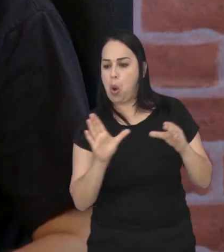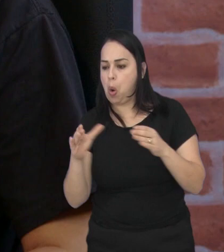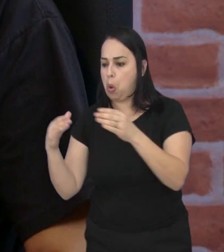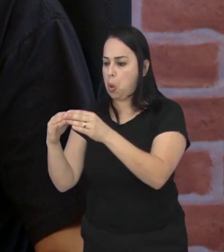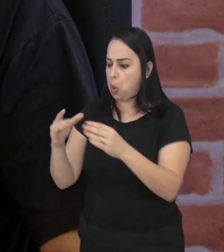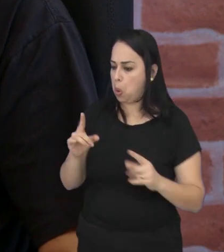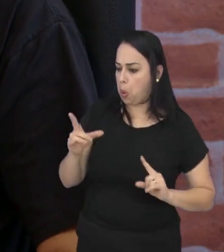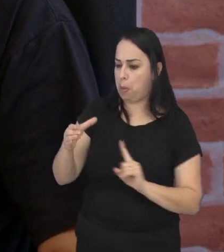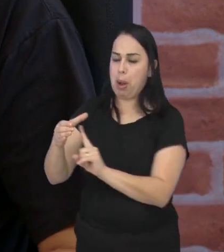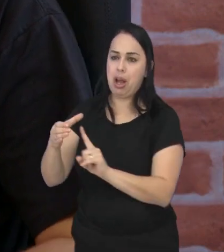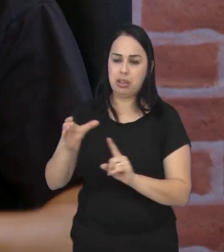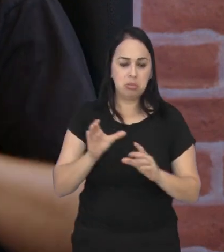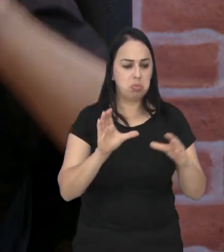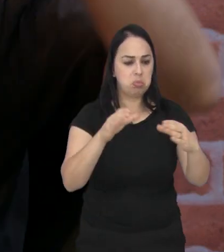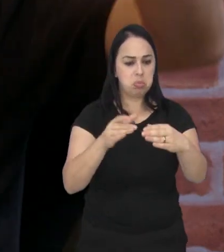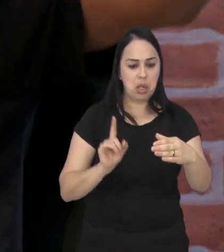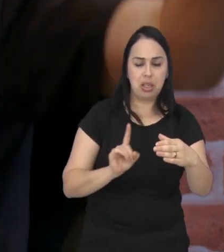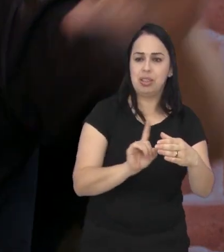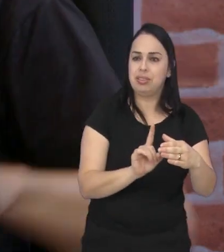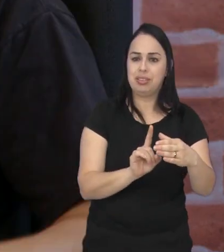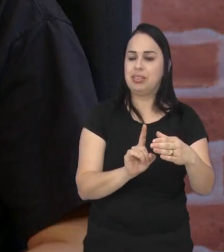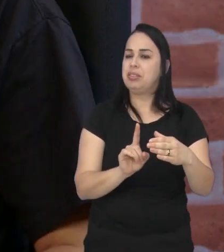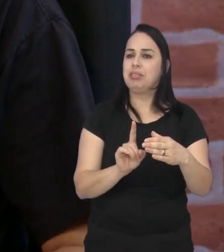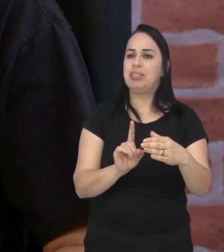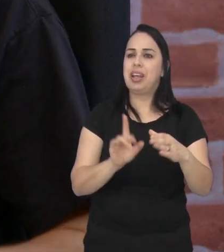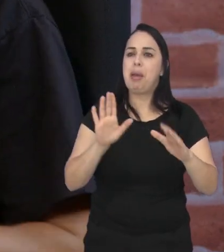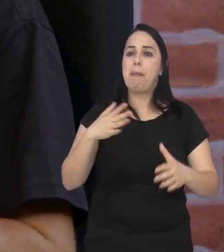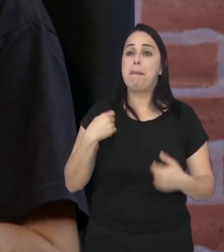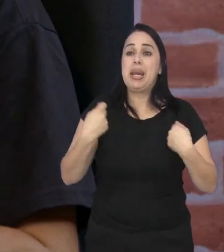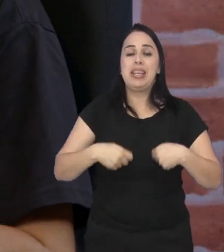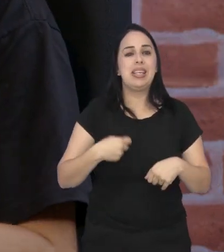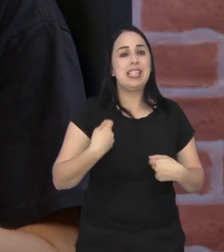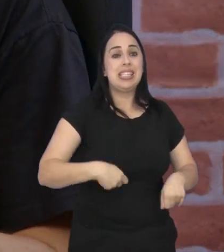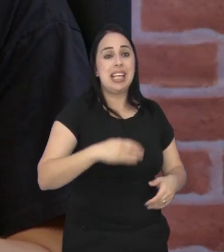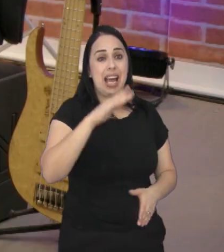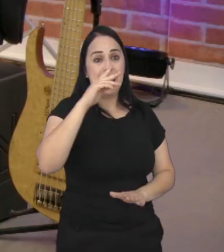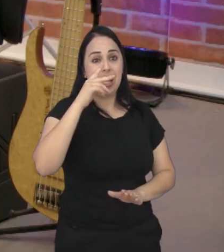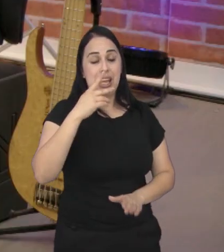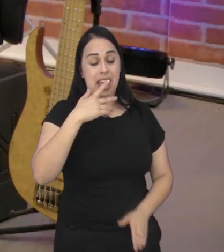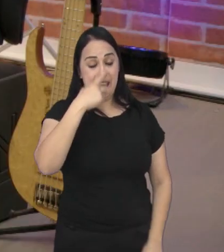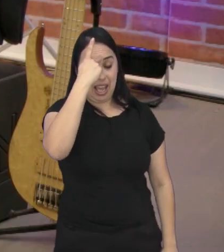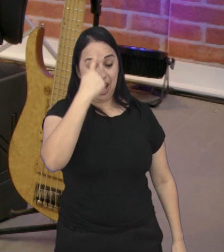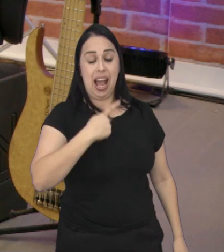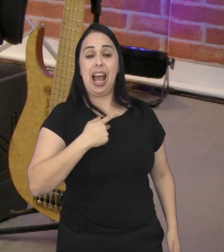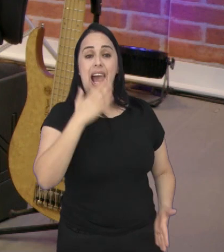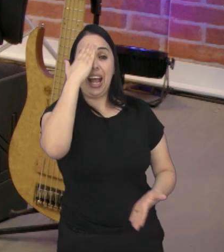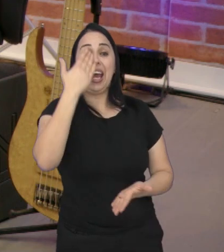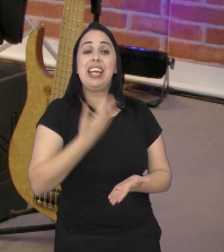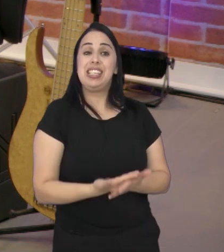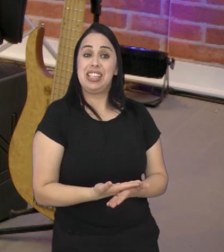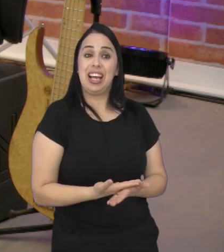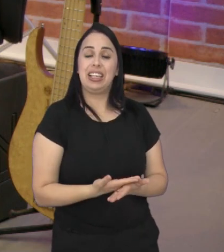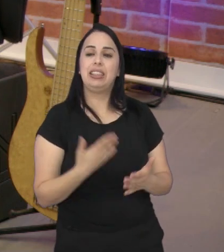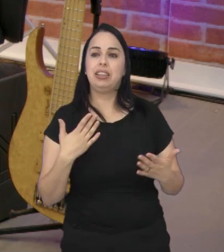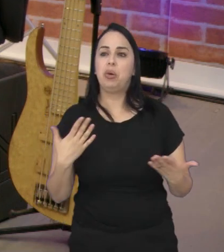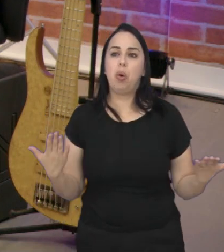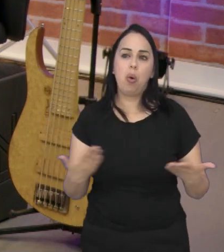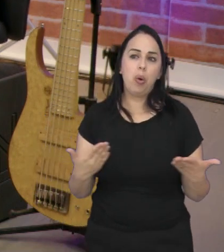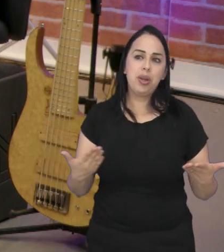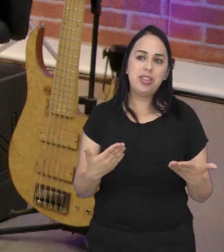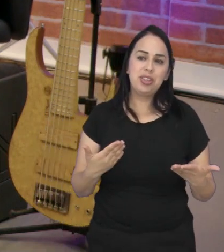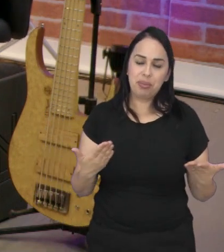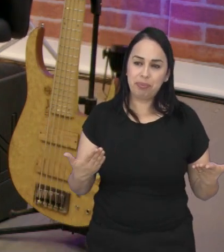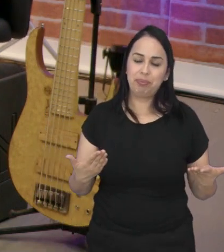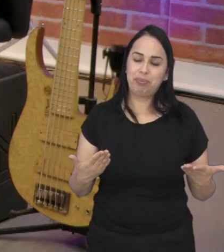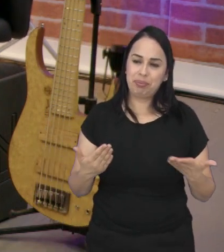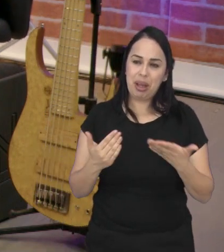A, com a banda B, com a banda C, com o projeto A, projeto B, projeto C, já Você não tem que importa. acreditar no seu É projeto. o meu som que tá entrando pra somar naquele